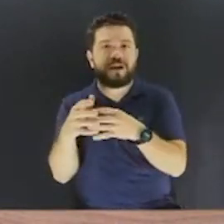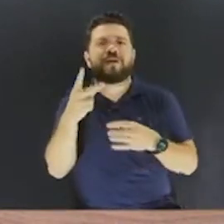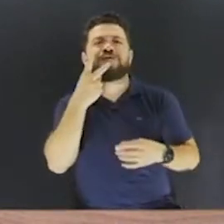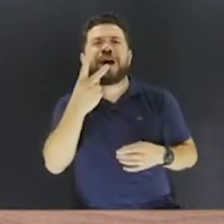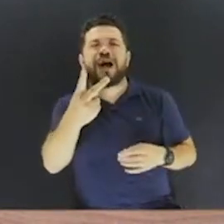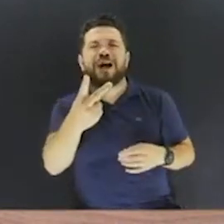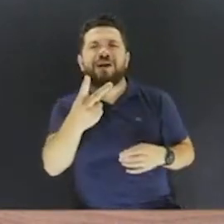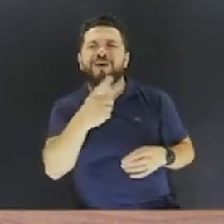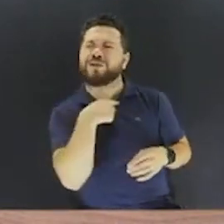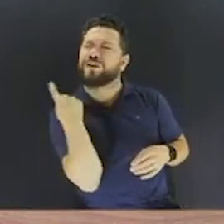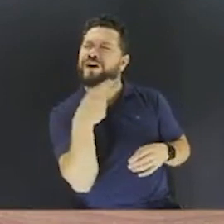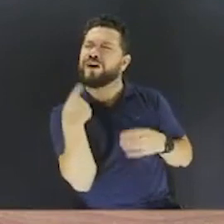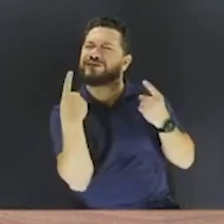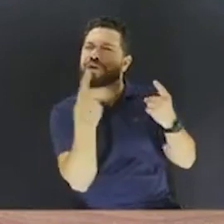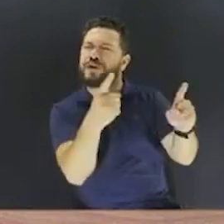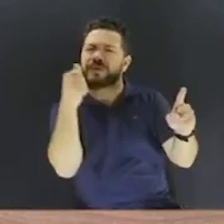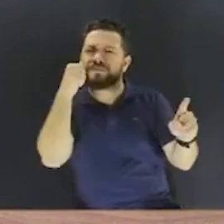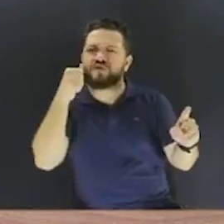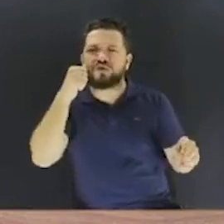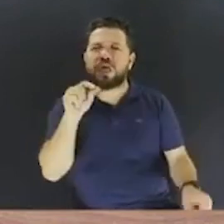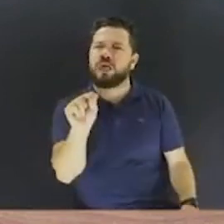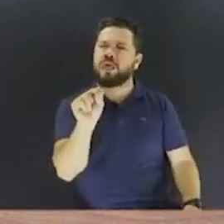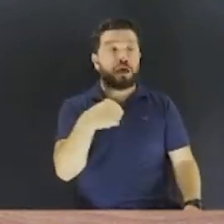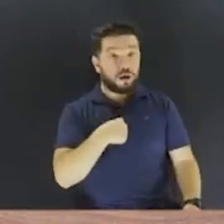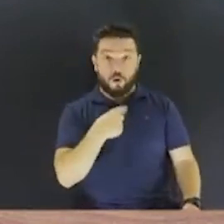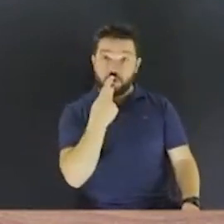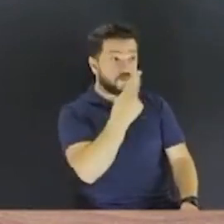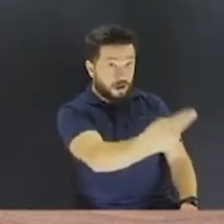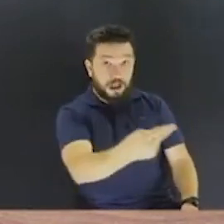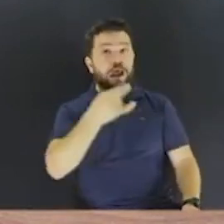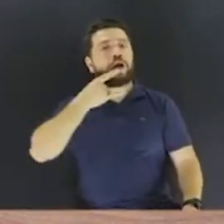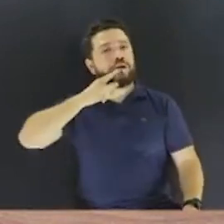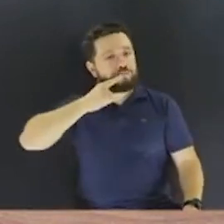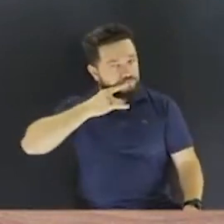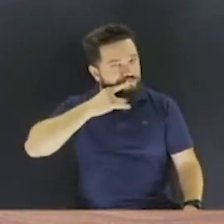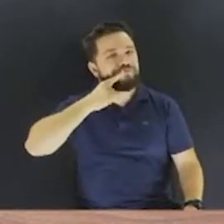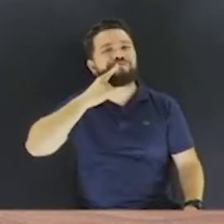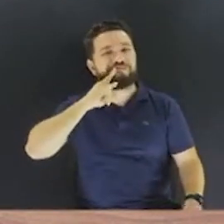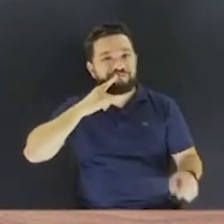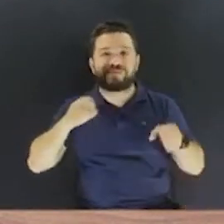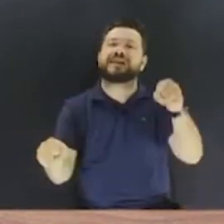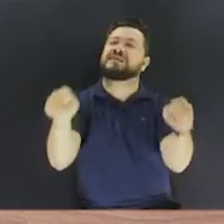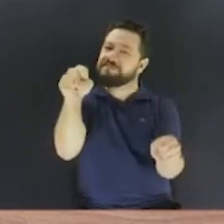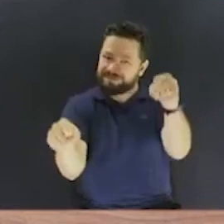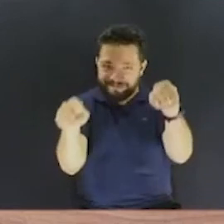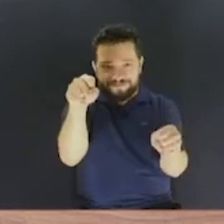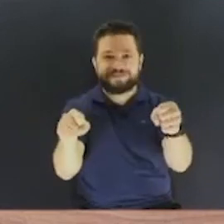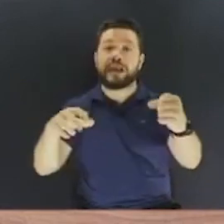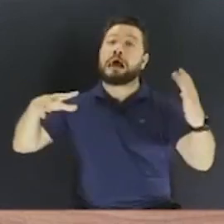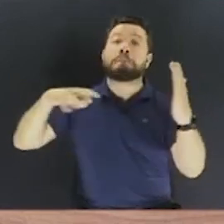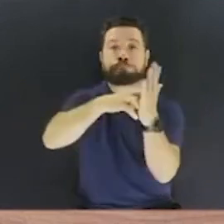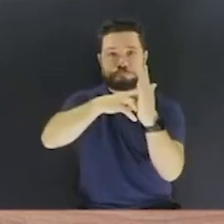repetir o que aconteceu bebeu dirigiu bateu acusou os policiais de